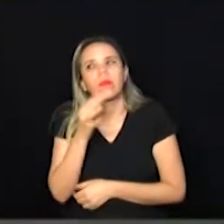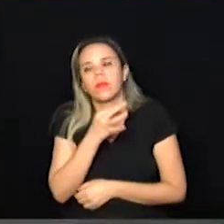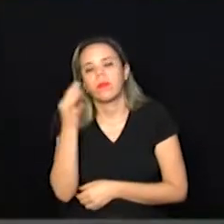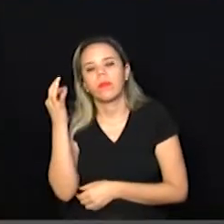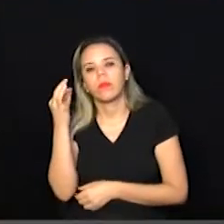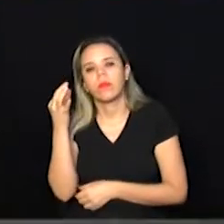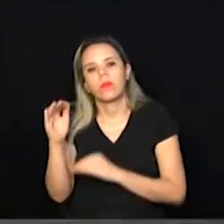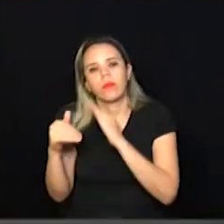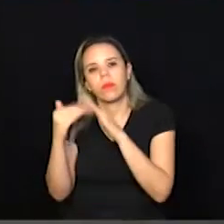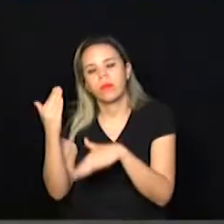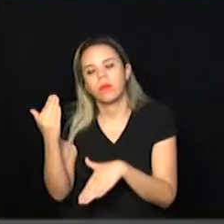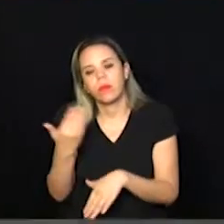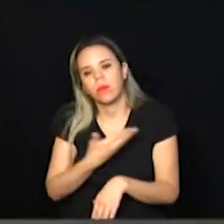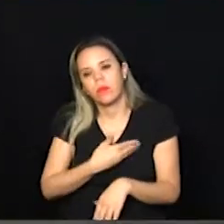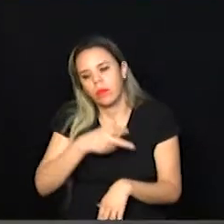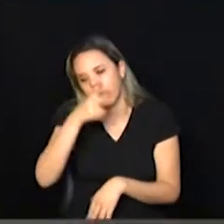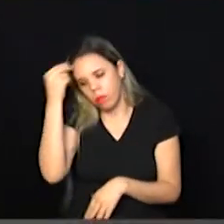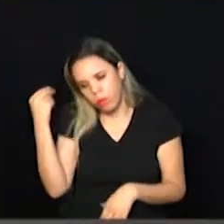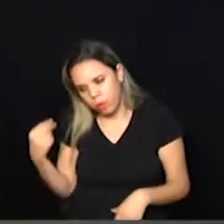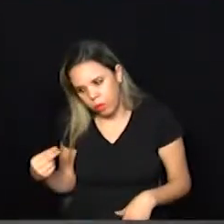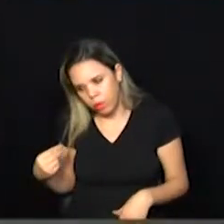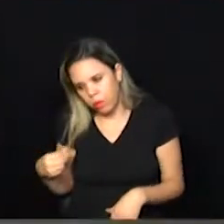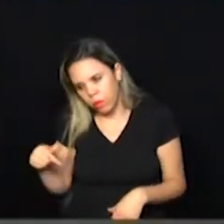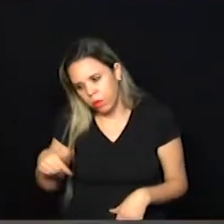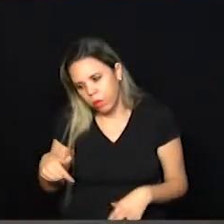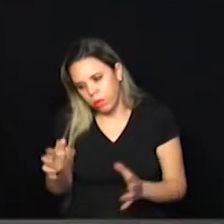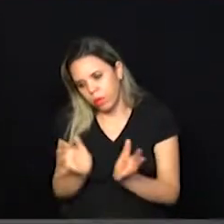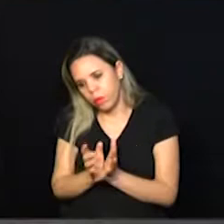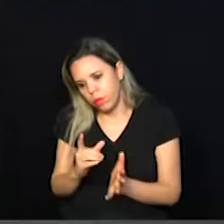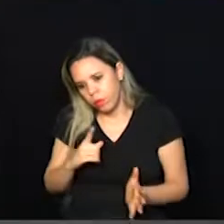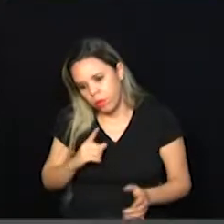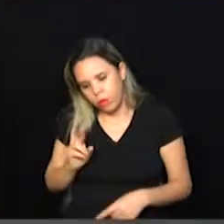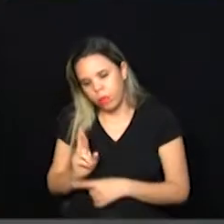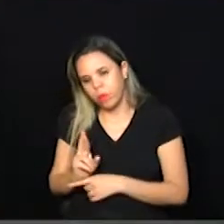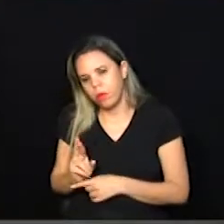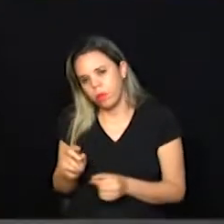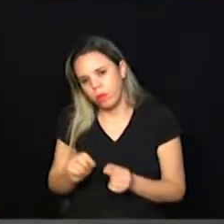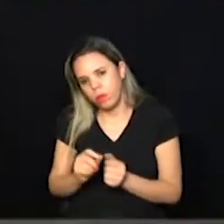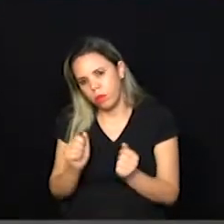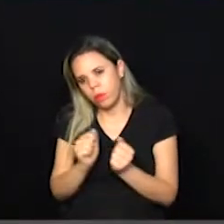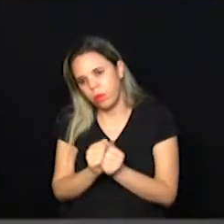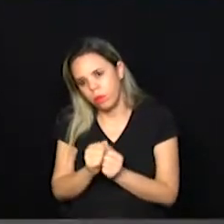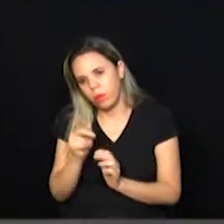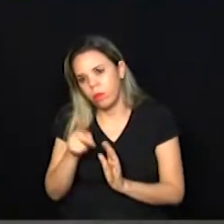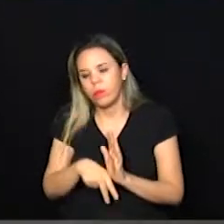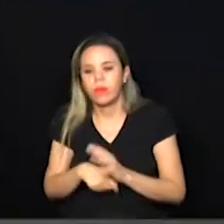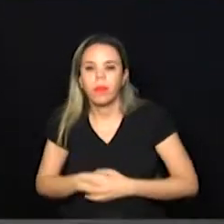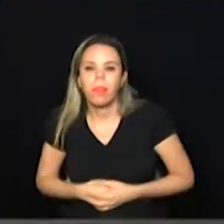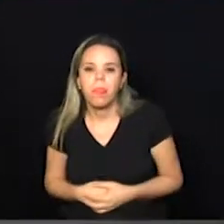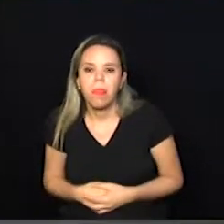excelente construção, tanto o Poder Executivo, como aqui a comissão que tem essa representação, fazer juntos esse projeto.